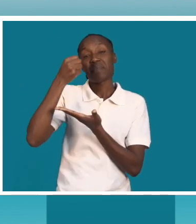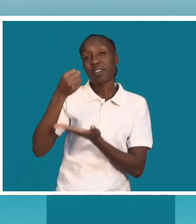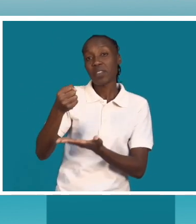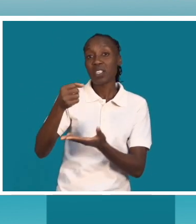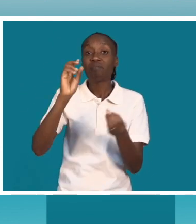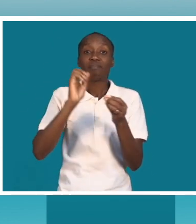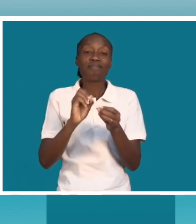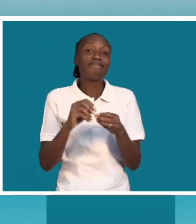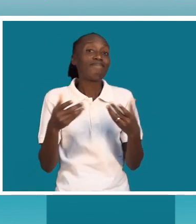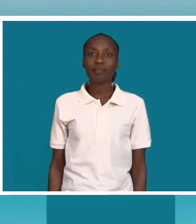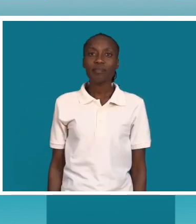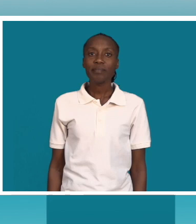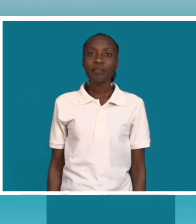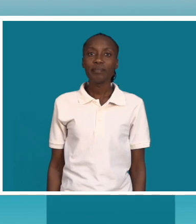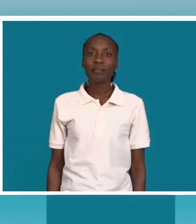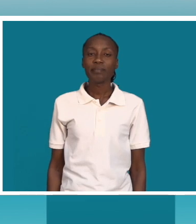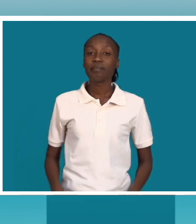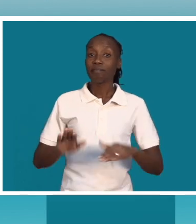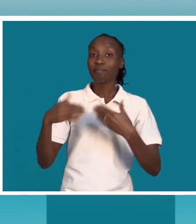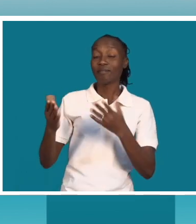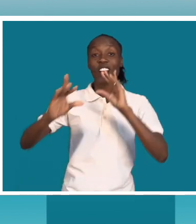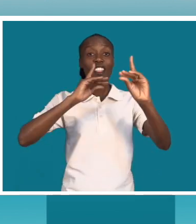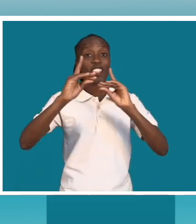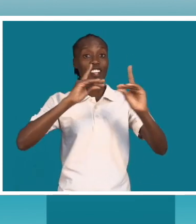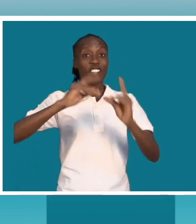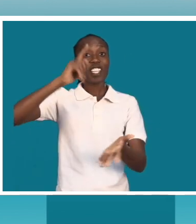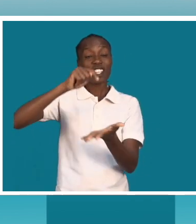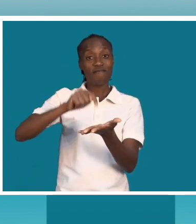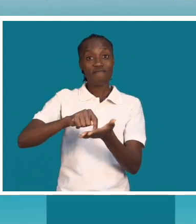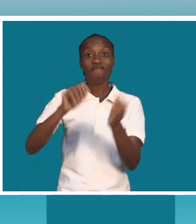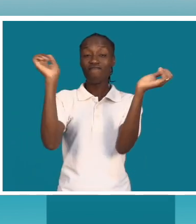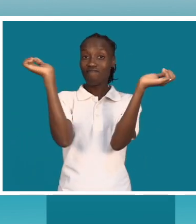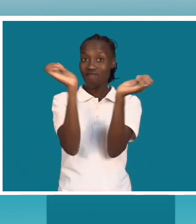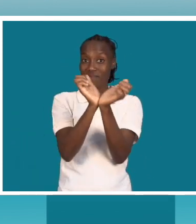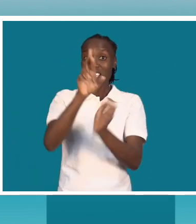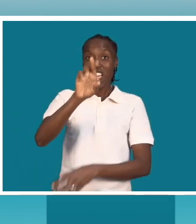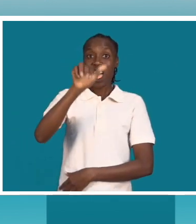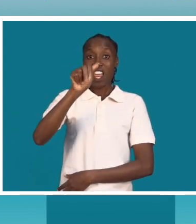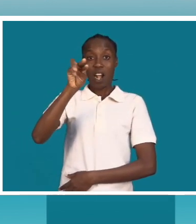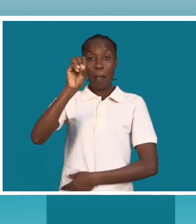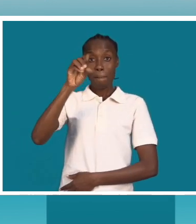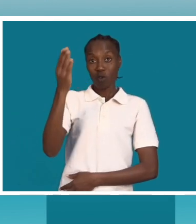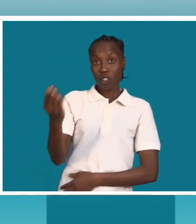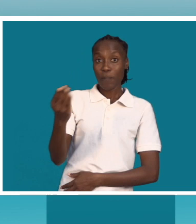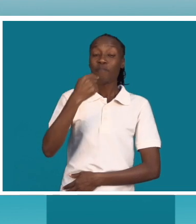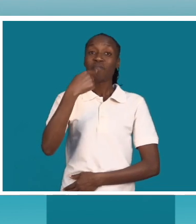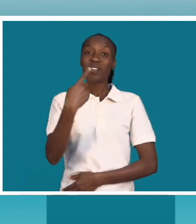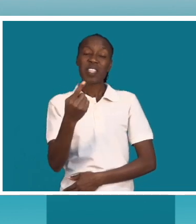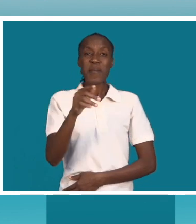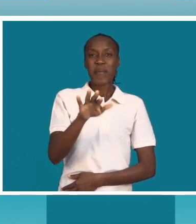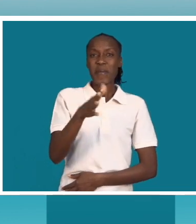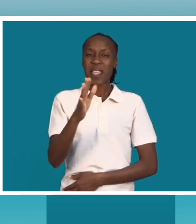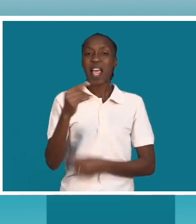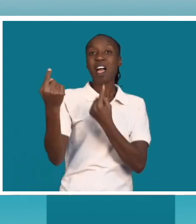ser por boleto, todas as outras coisas. O diretor da cadeia central da manchava Ramos Zambuco minimiza a situação e